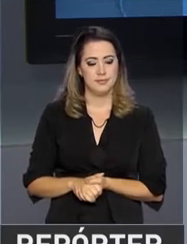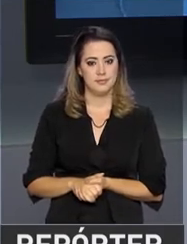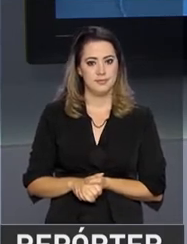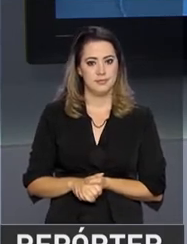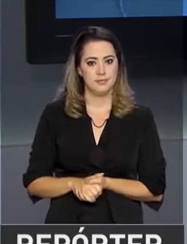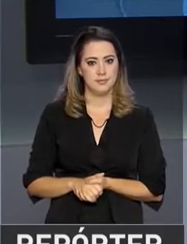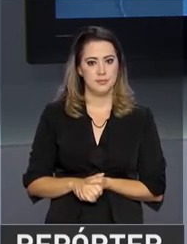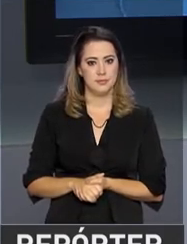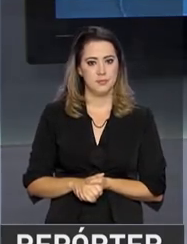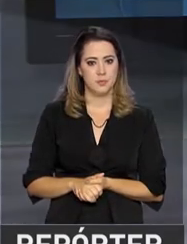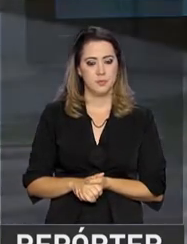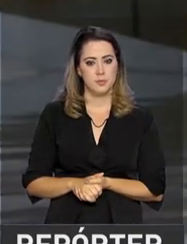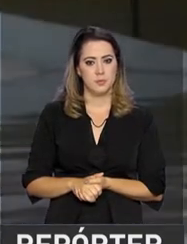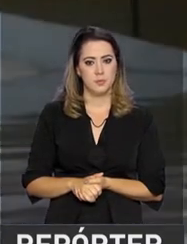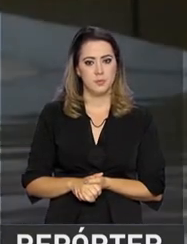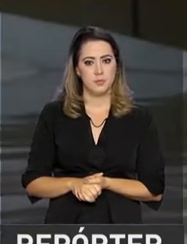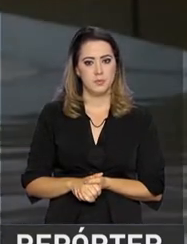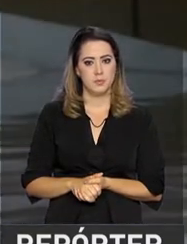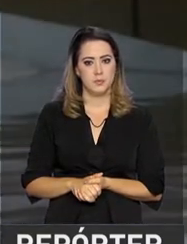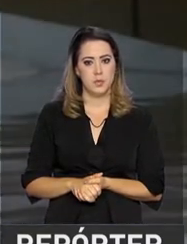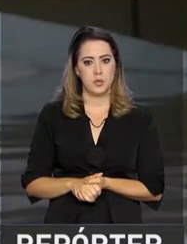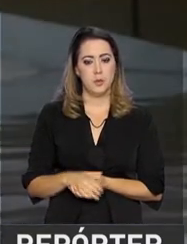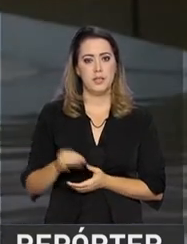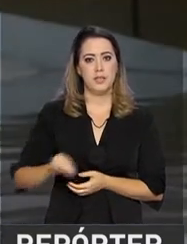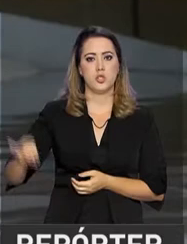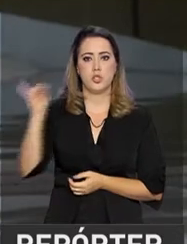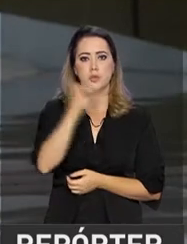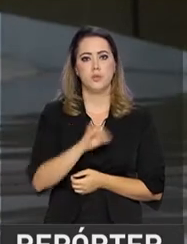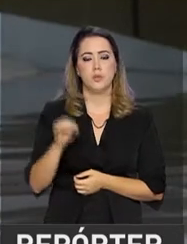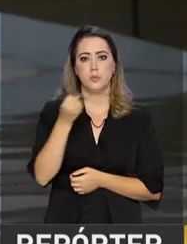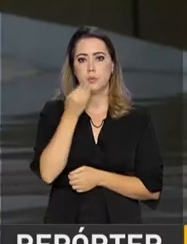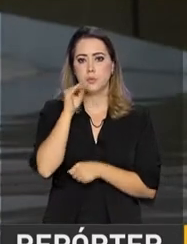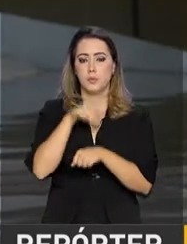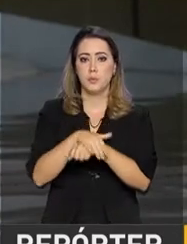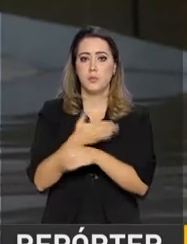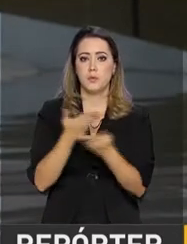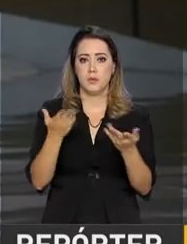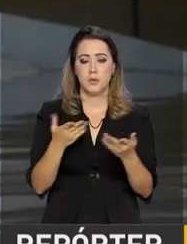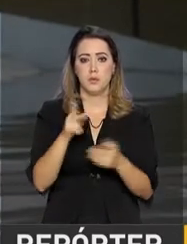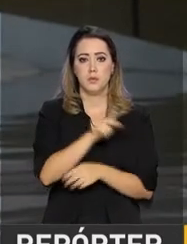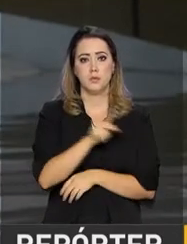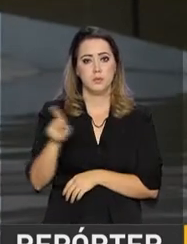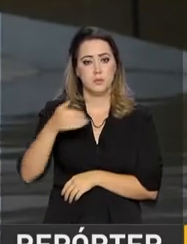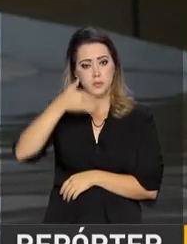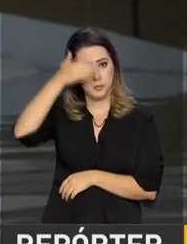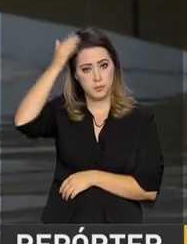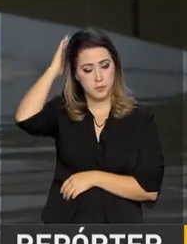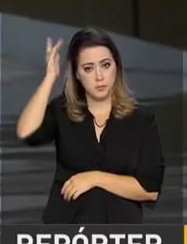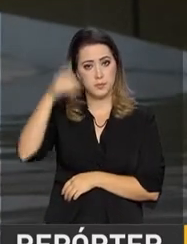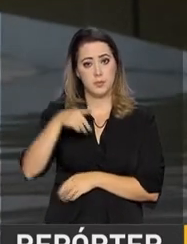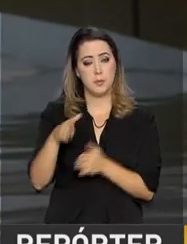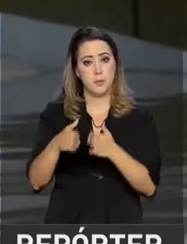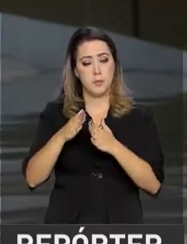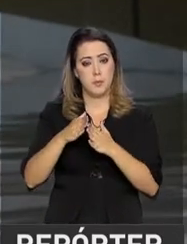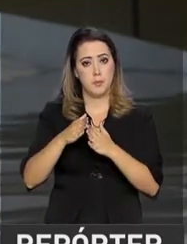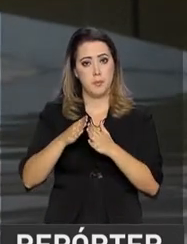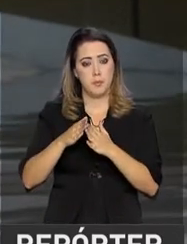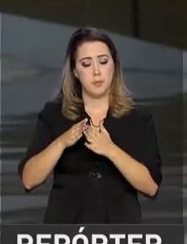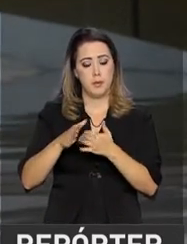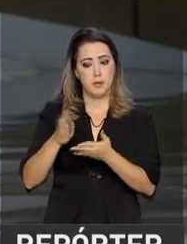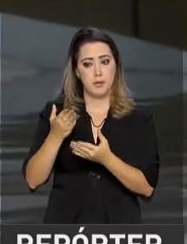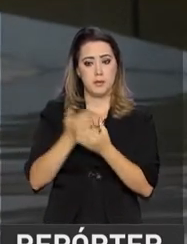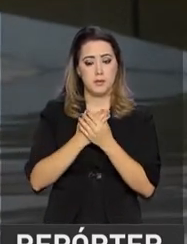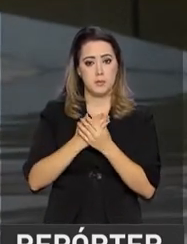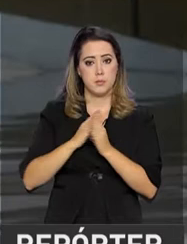Boa noite, Carol. Boa noite a todos. O presidente Michel Temer recebeu o pedido da saída de governo do